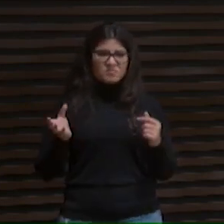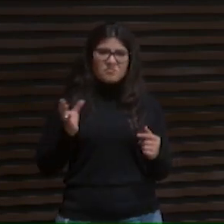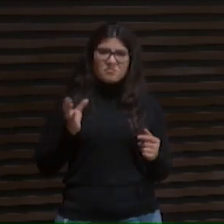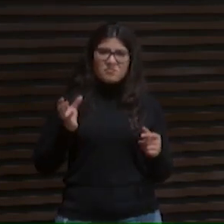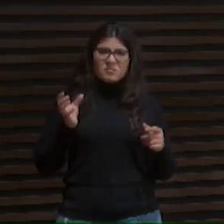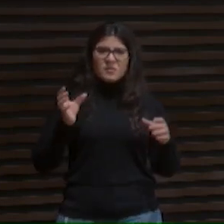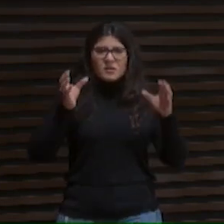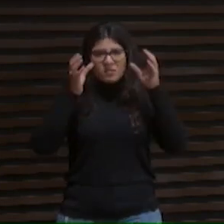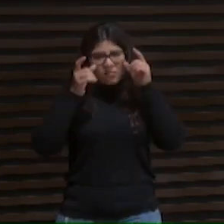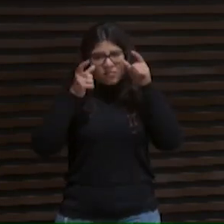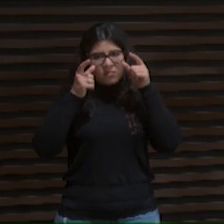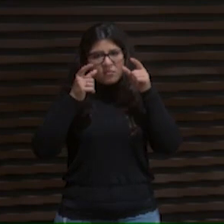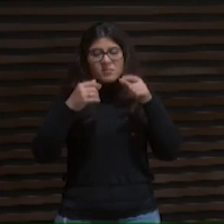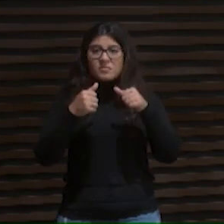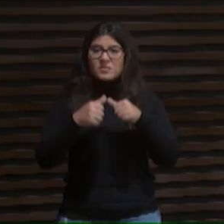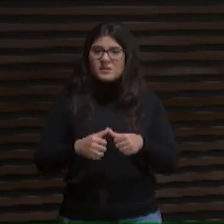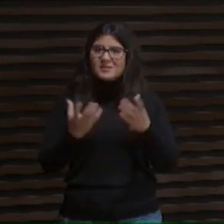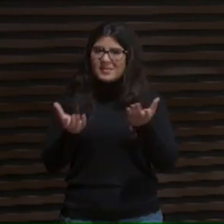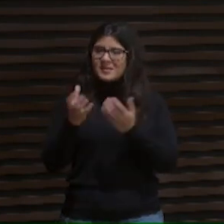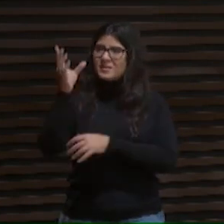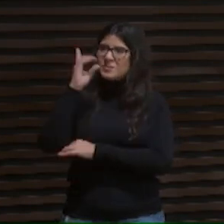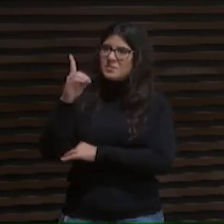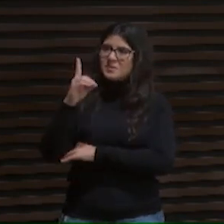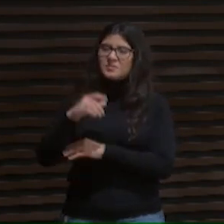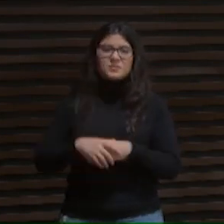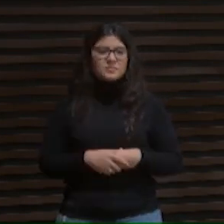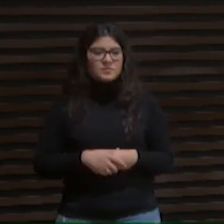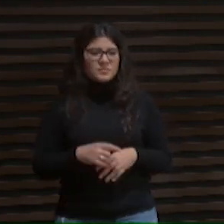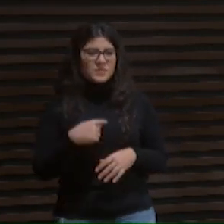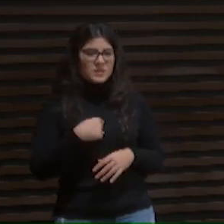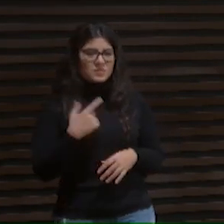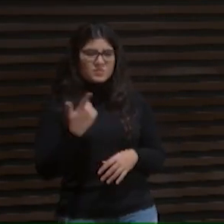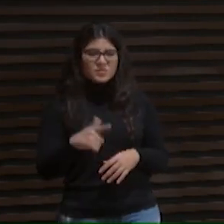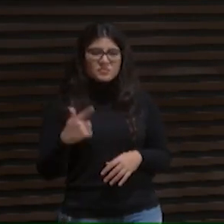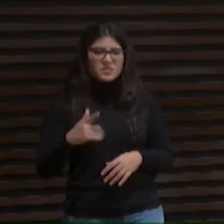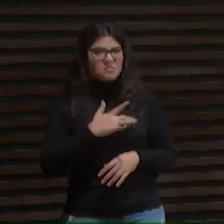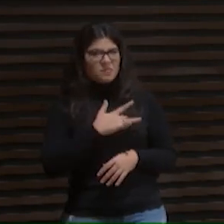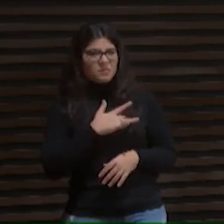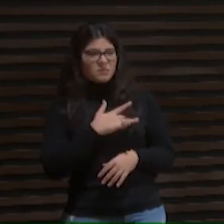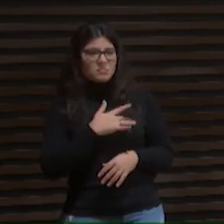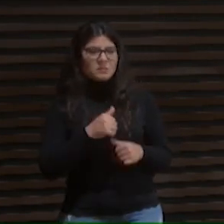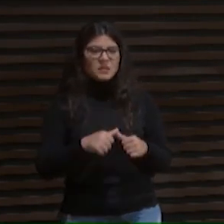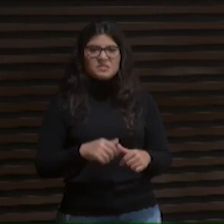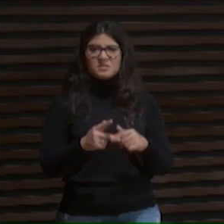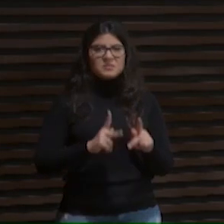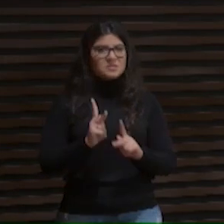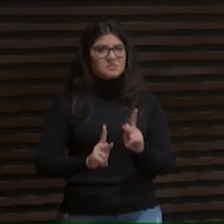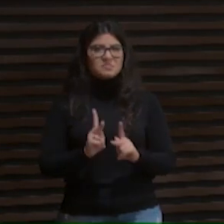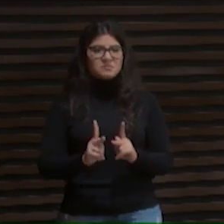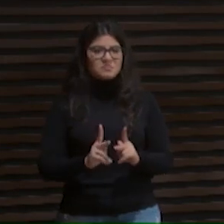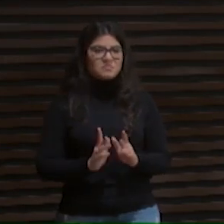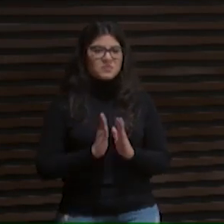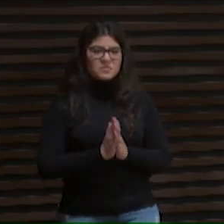Deus. Então, acabou toda a minha pena. A não ser que eles tenham os olhos abertos, e é para isso que eu oro. Para